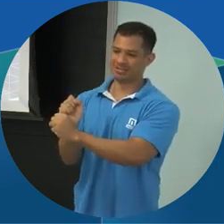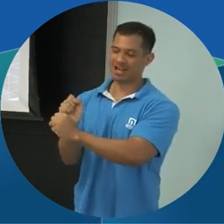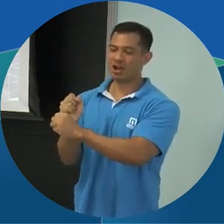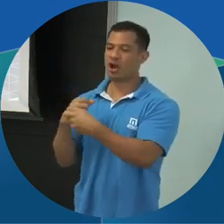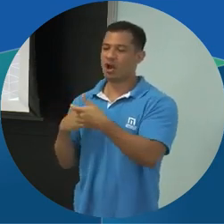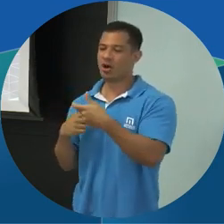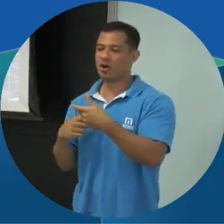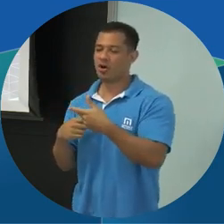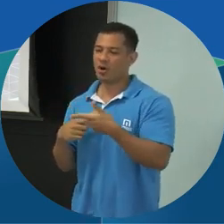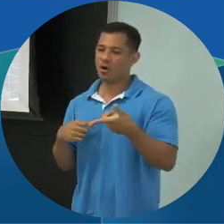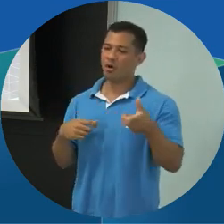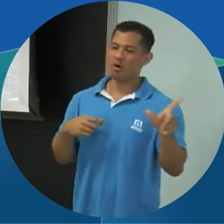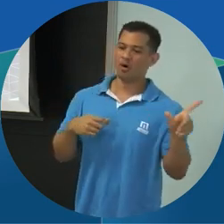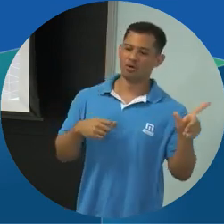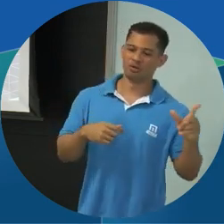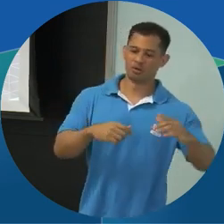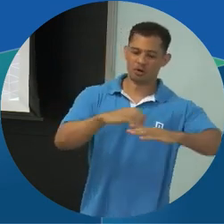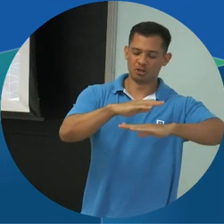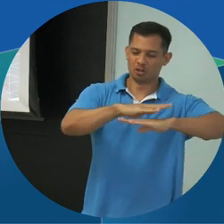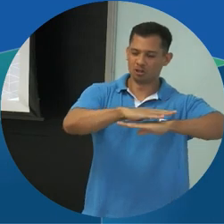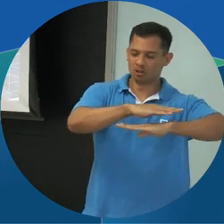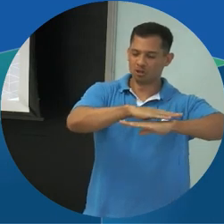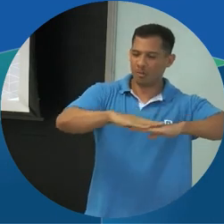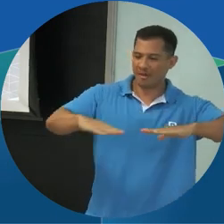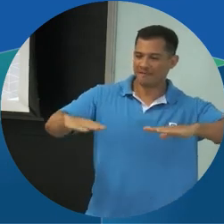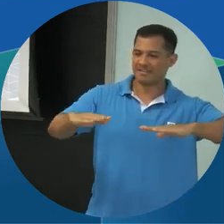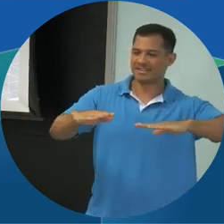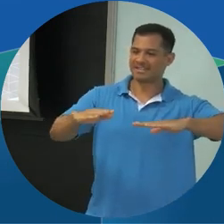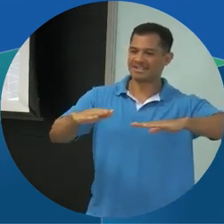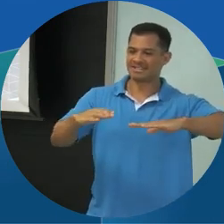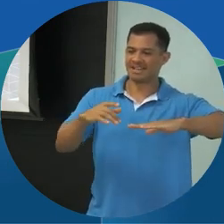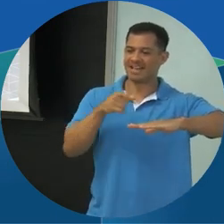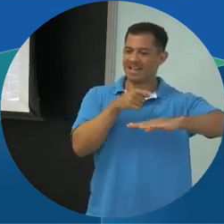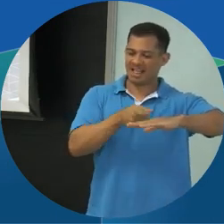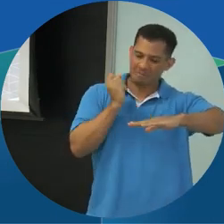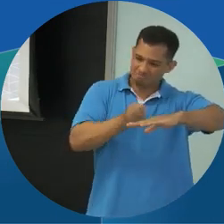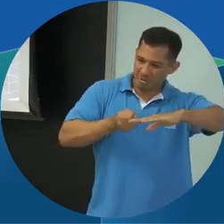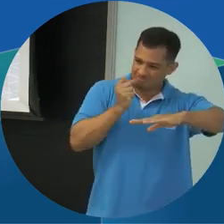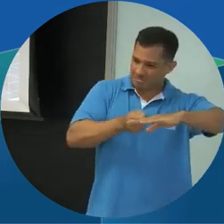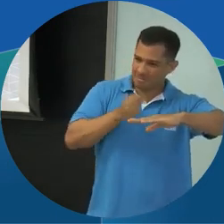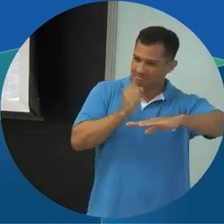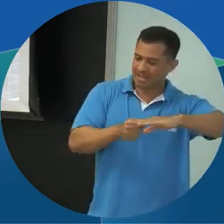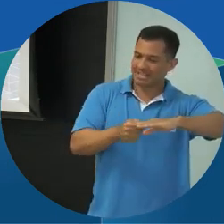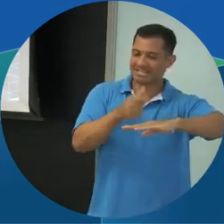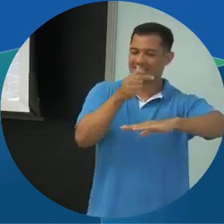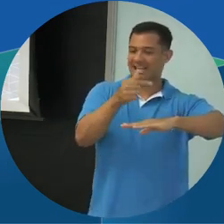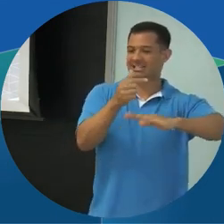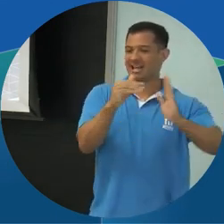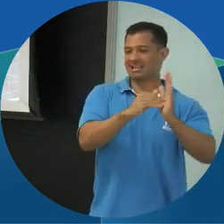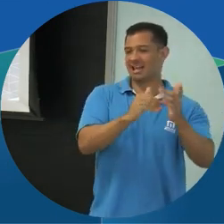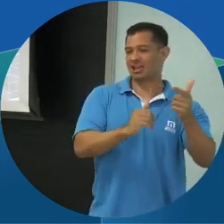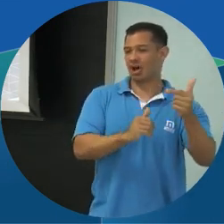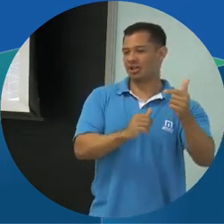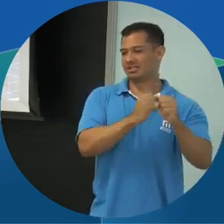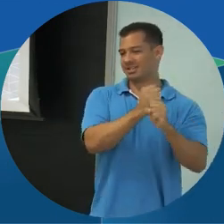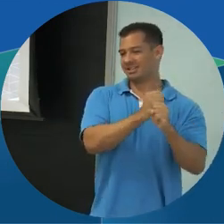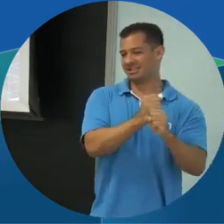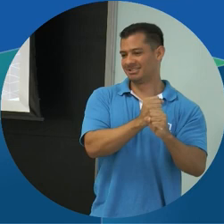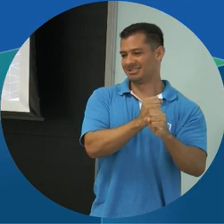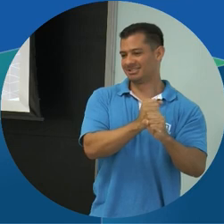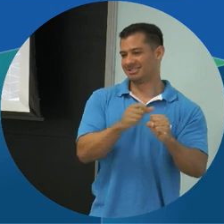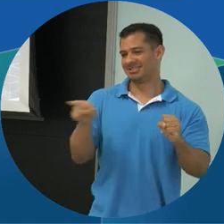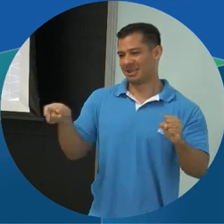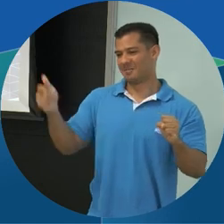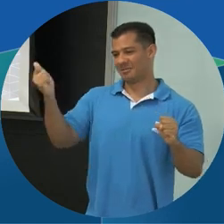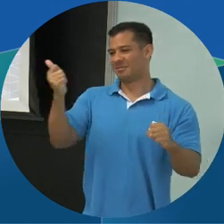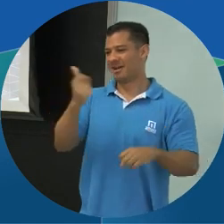7 a 12 anos de superfícies tratadas com equipamentos de impacto. Ou seja, essa propagação de